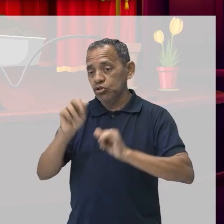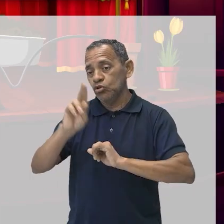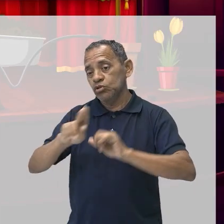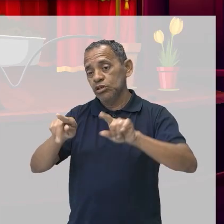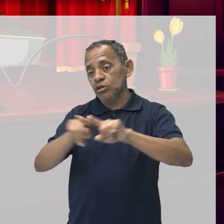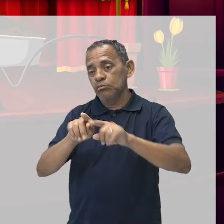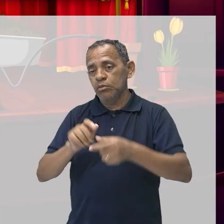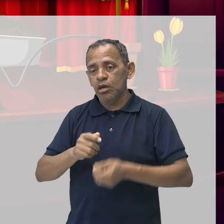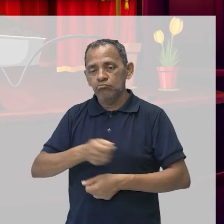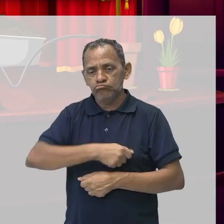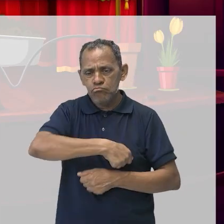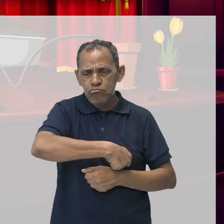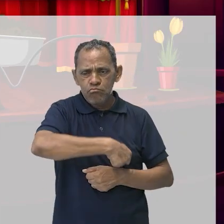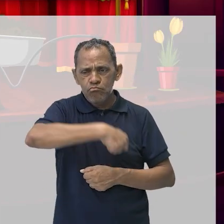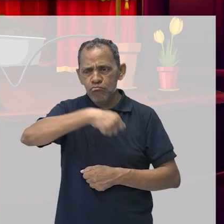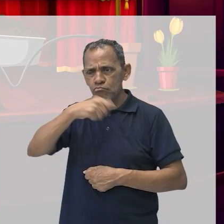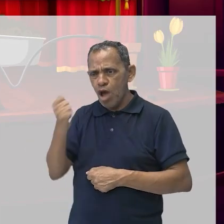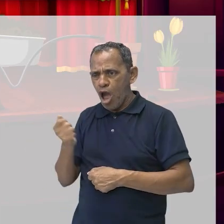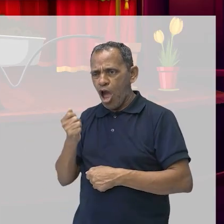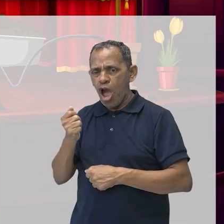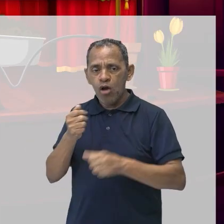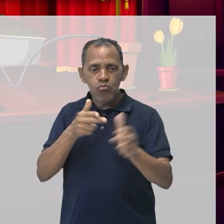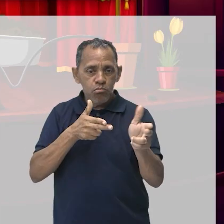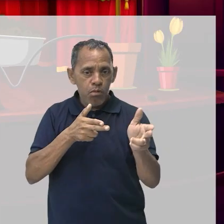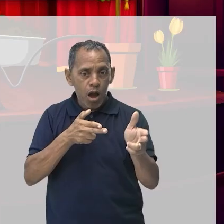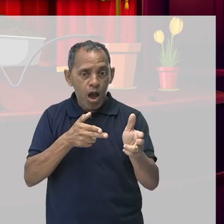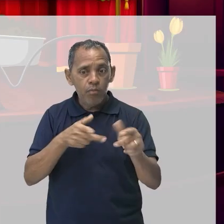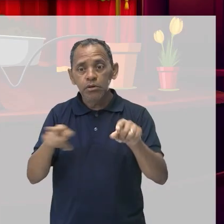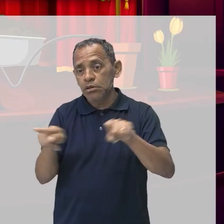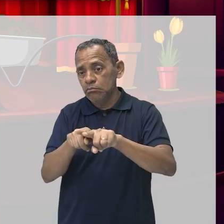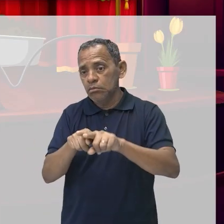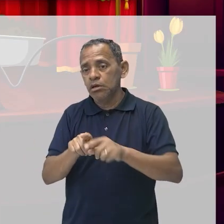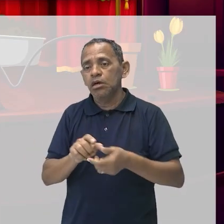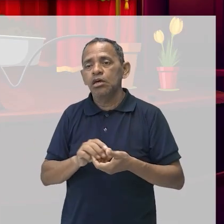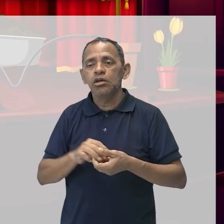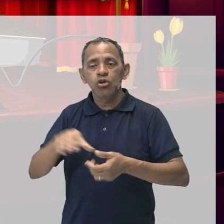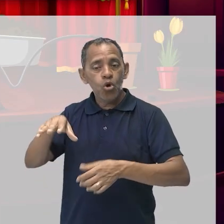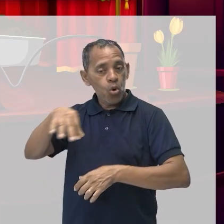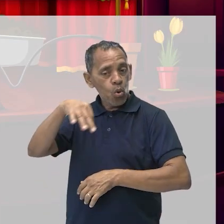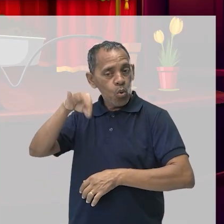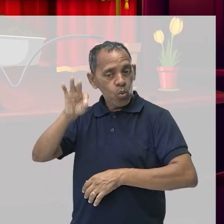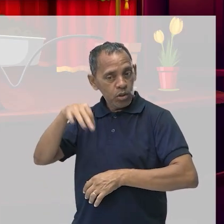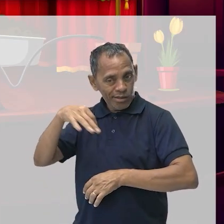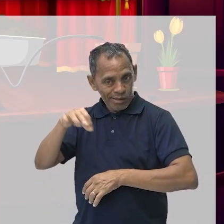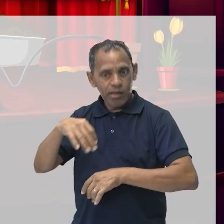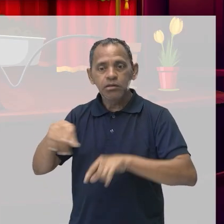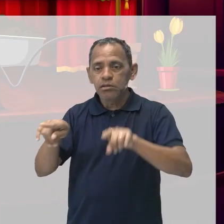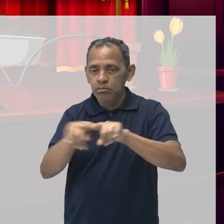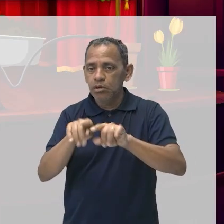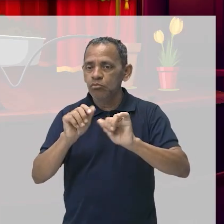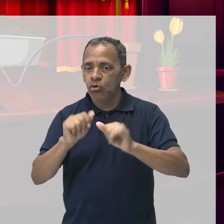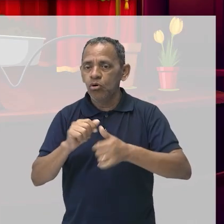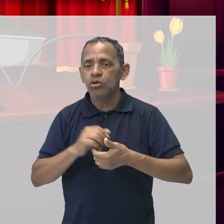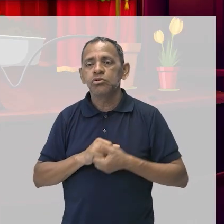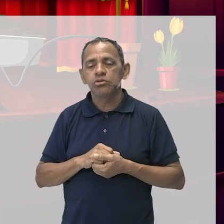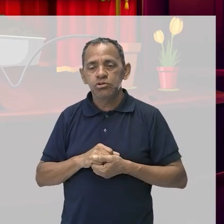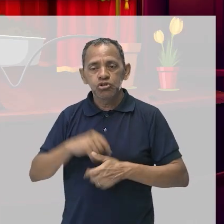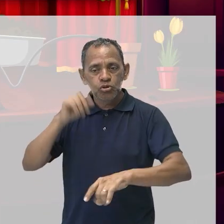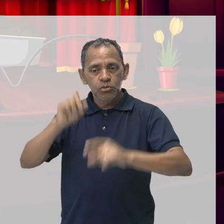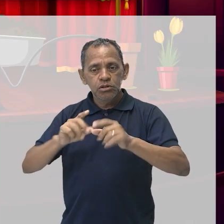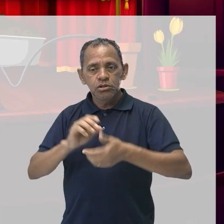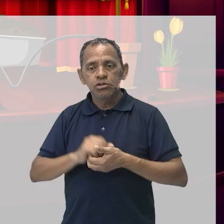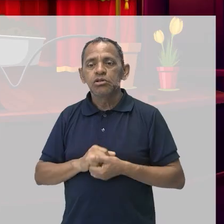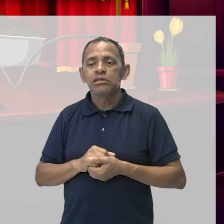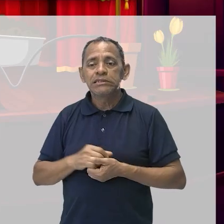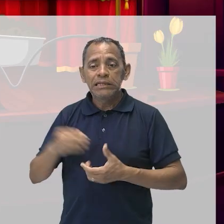uma espada, uma arma, como está aí, um lenço. Então, são adereços que vão compor o